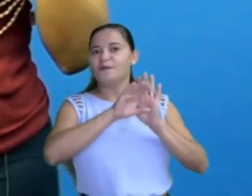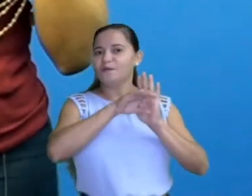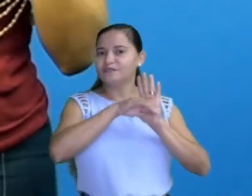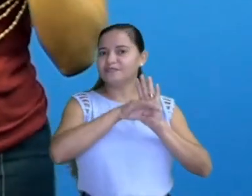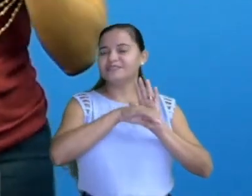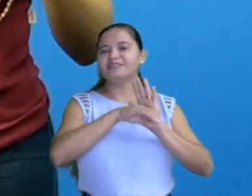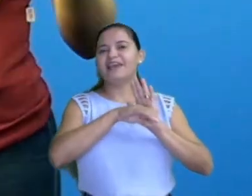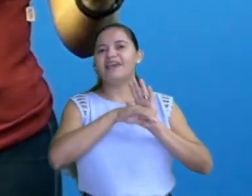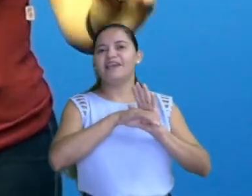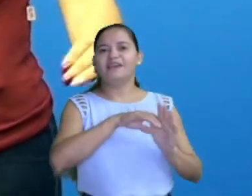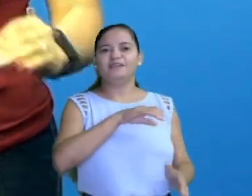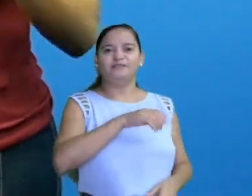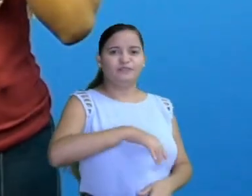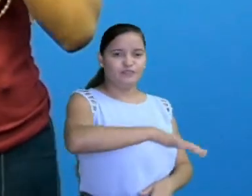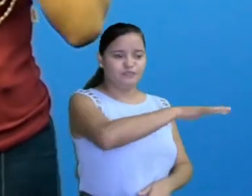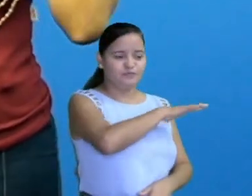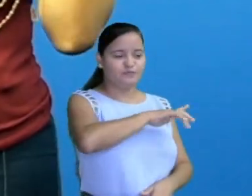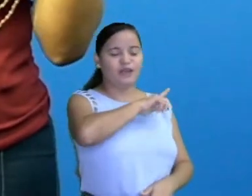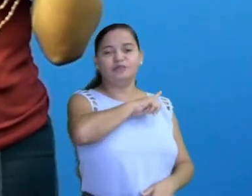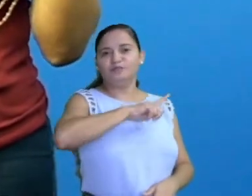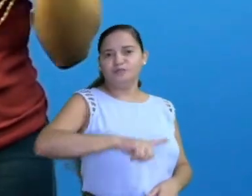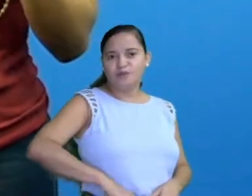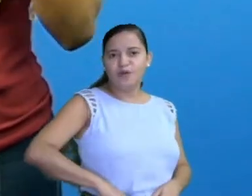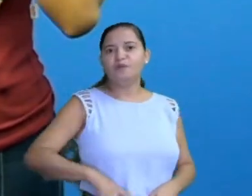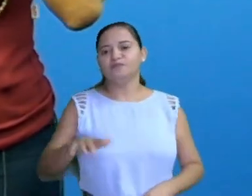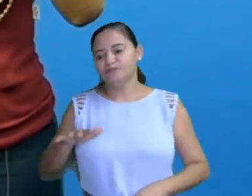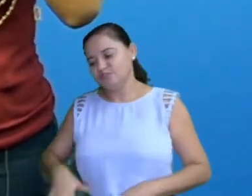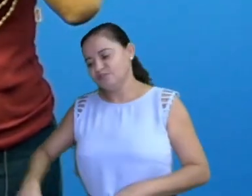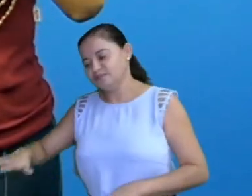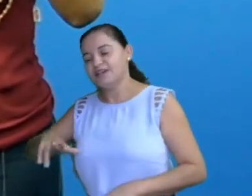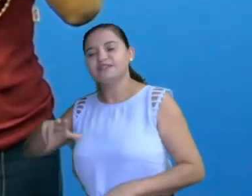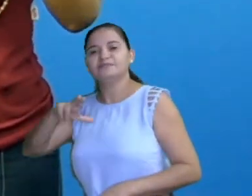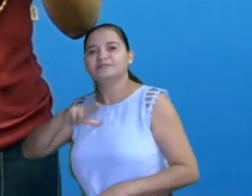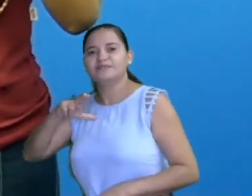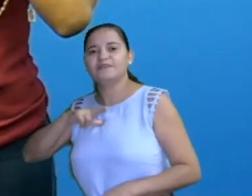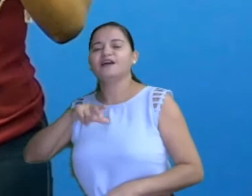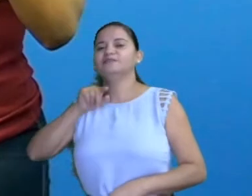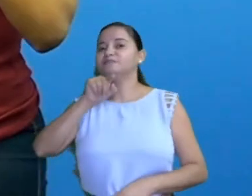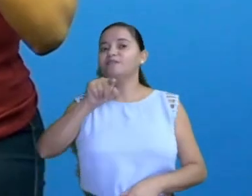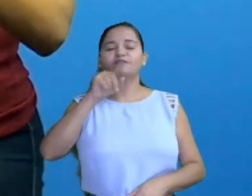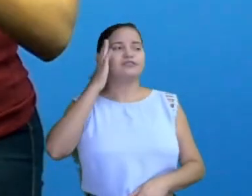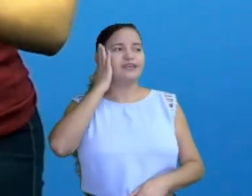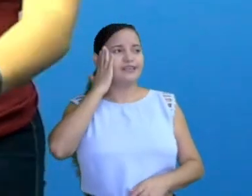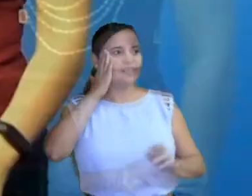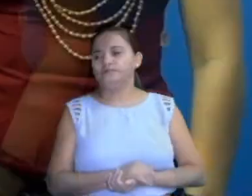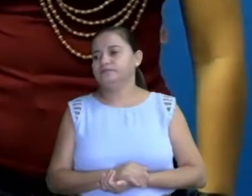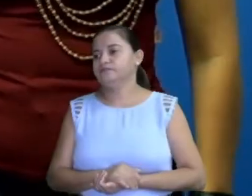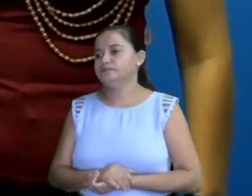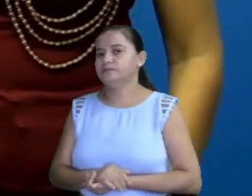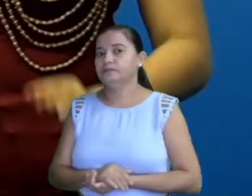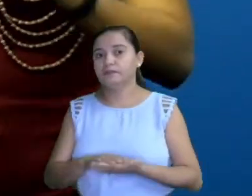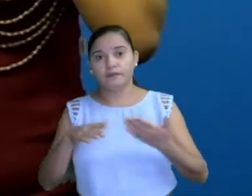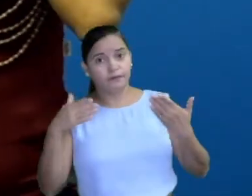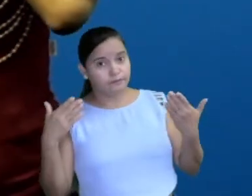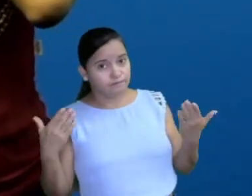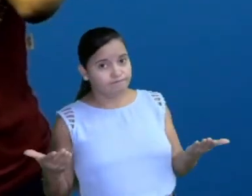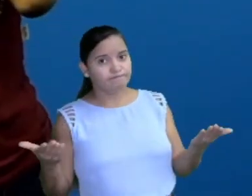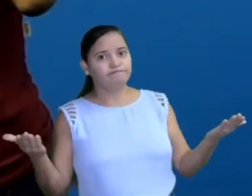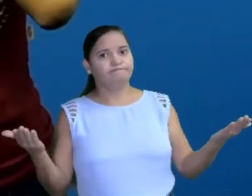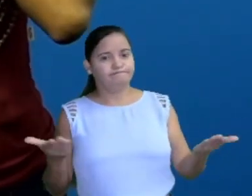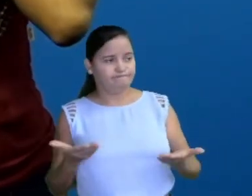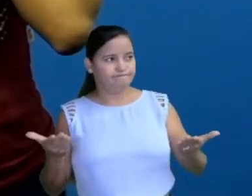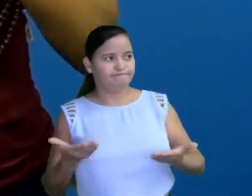Dos espaços públicos e espaços privados. Um joguinho bem básico para você entender essa diferença. Daí, agora vamos